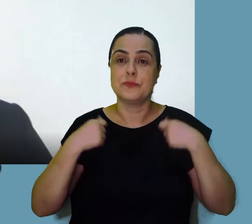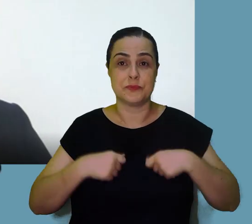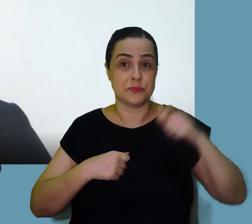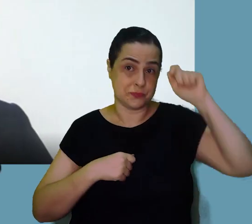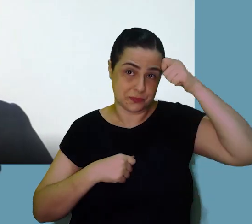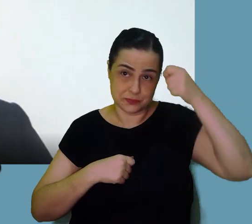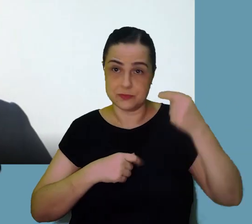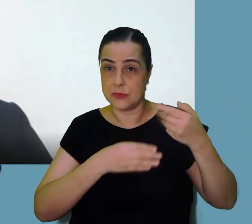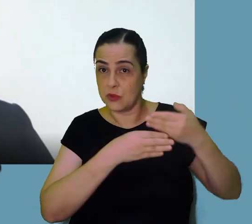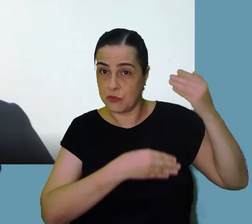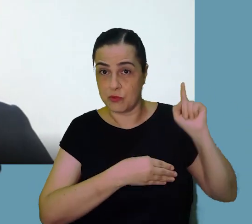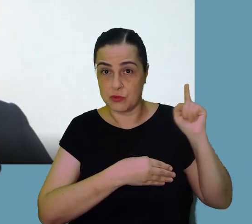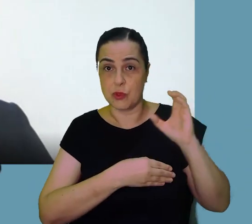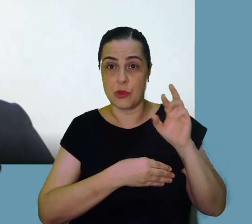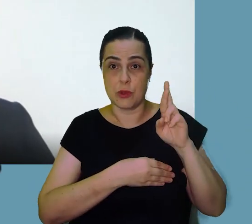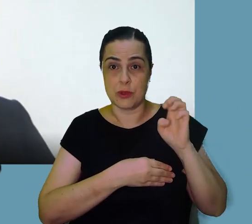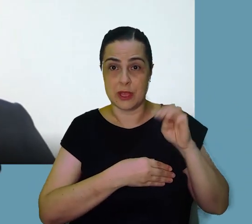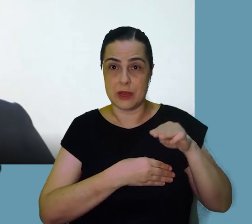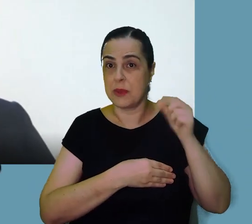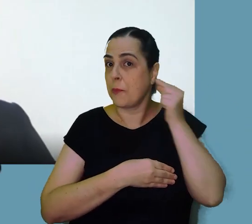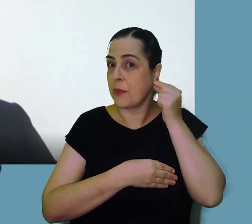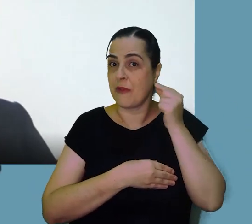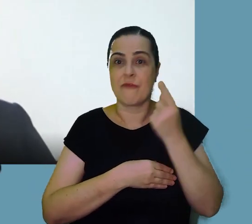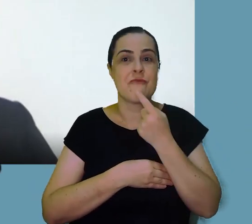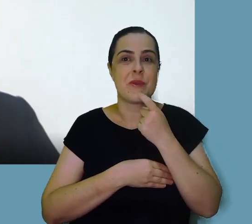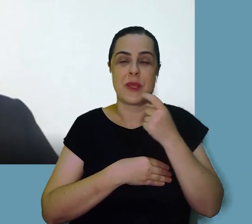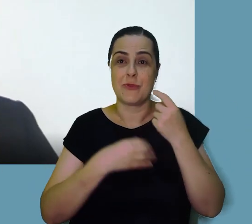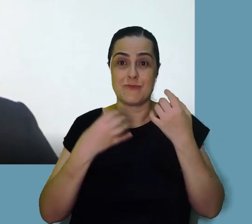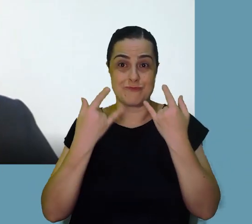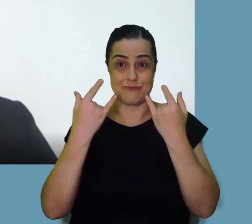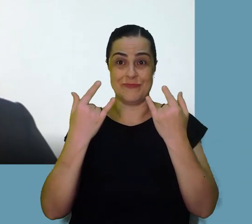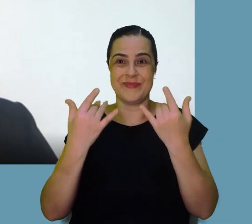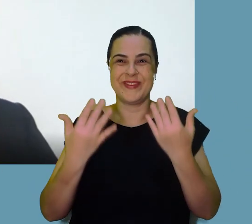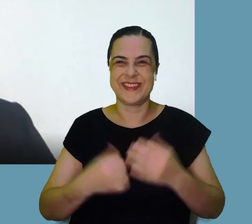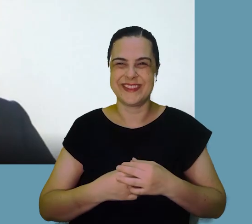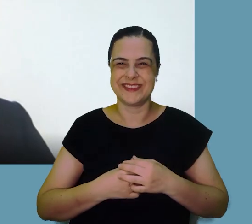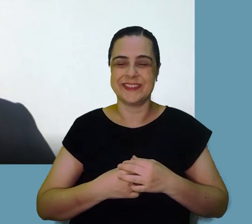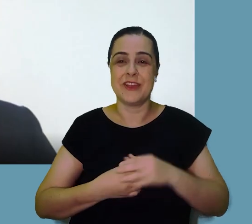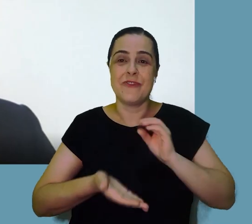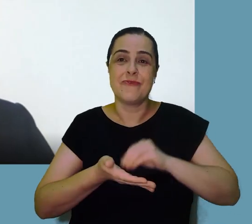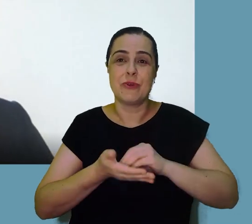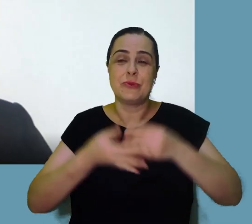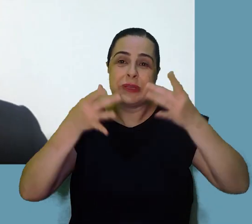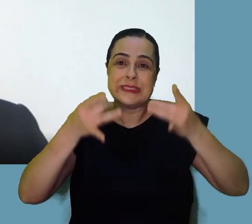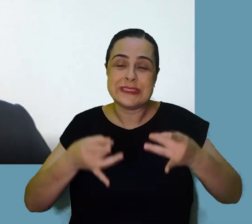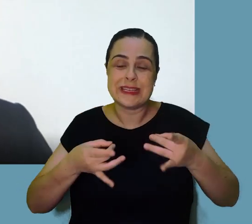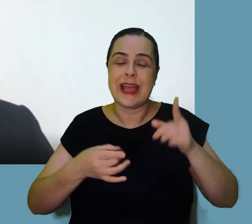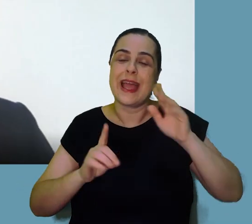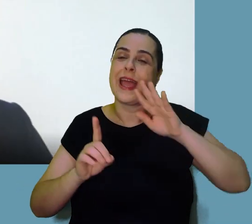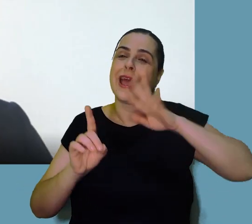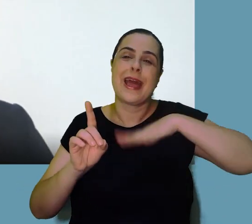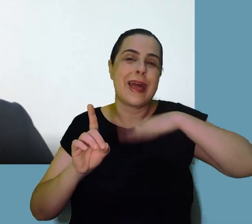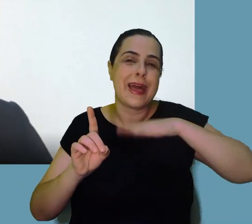um fundo creme e um brinco vermelho para dar um destaque, uma graça. Faltou um descritivo do Gibson, que é o muso da Deia.